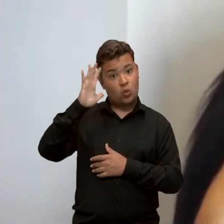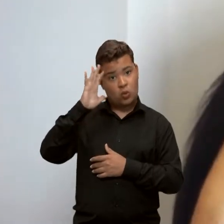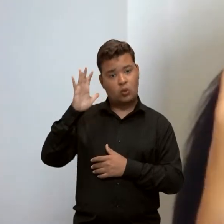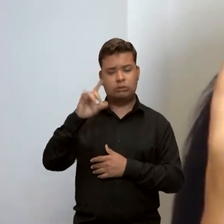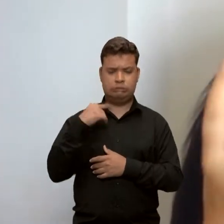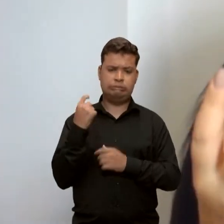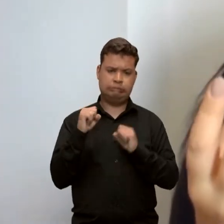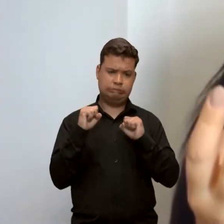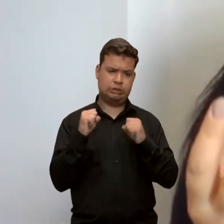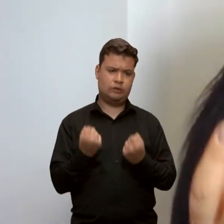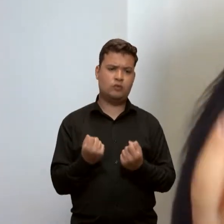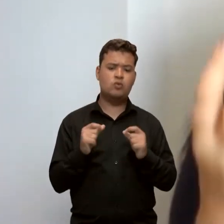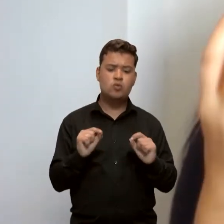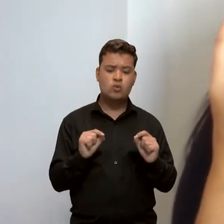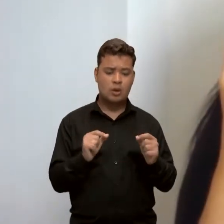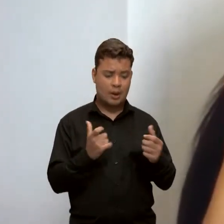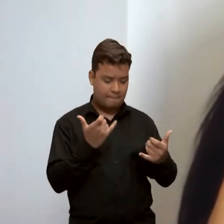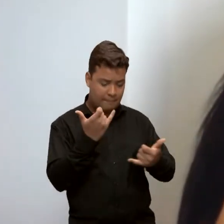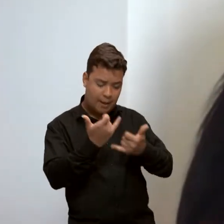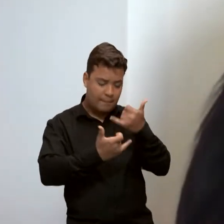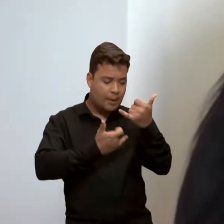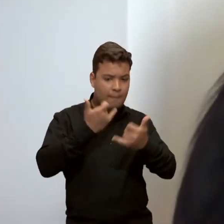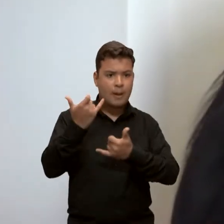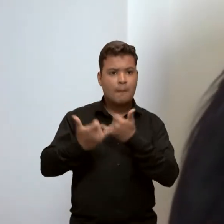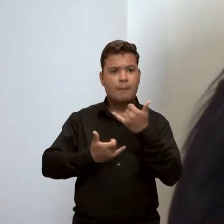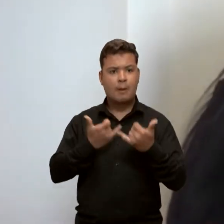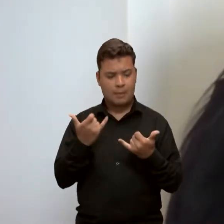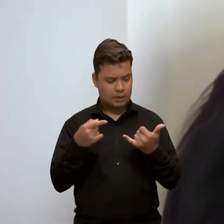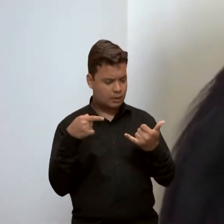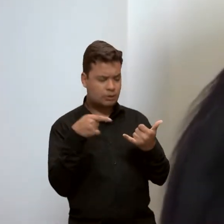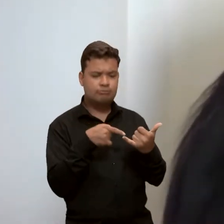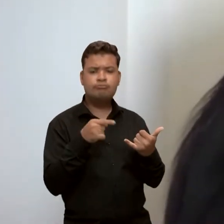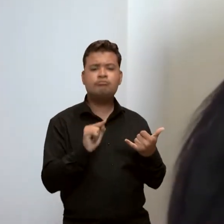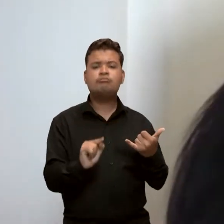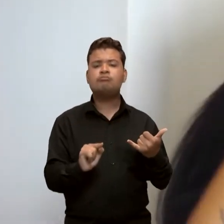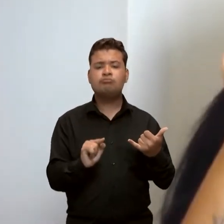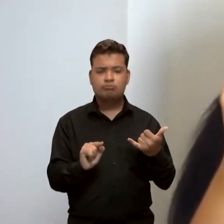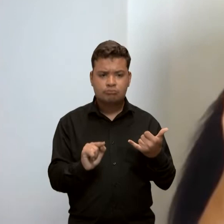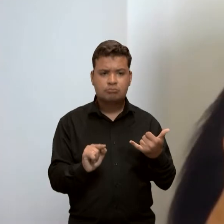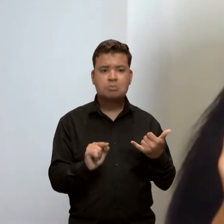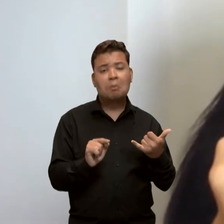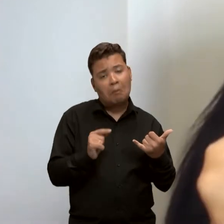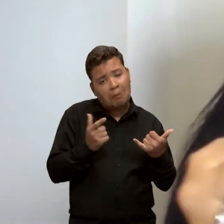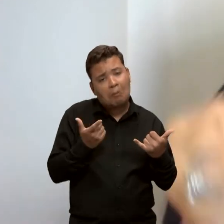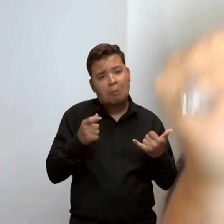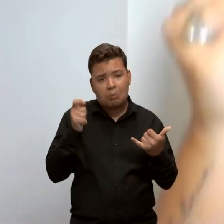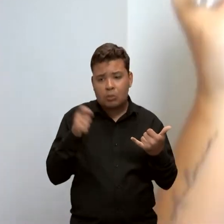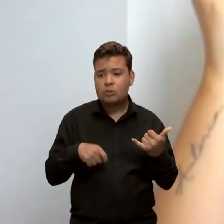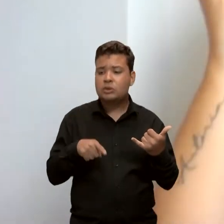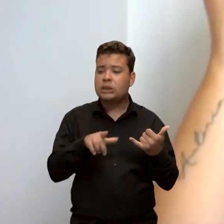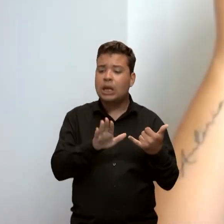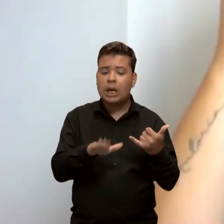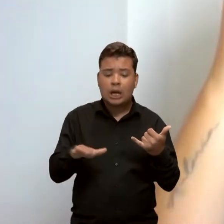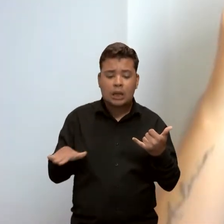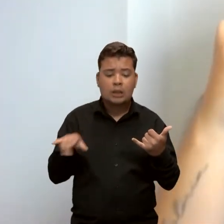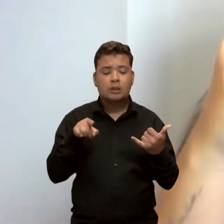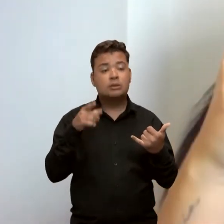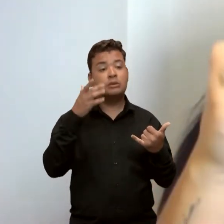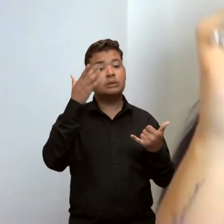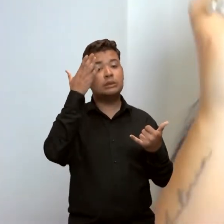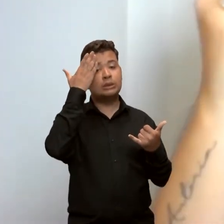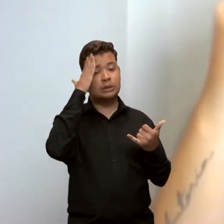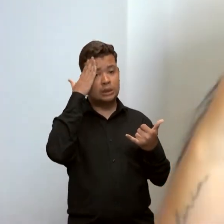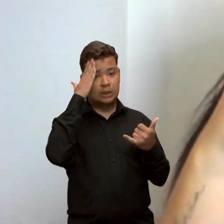a brincadeira se caracteriza enquanto uma forma de a criança compreender o